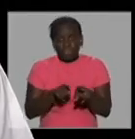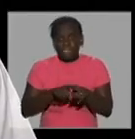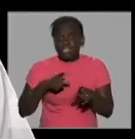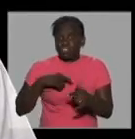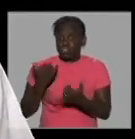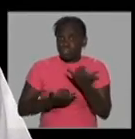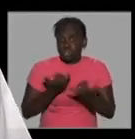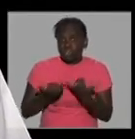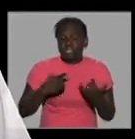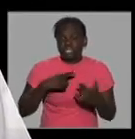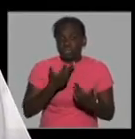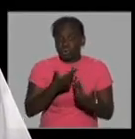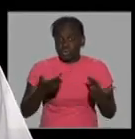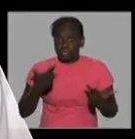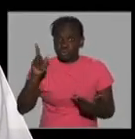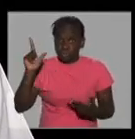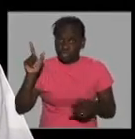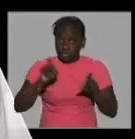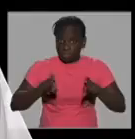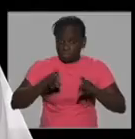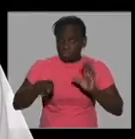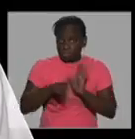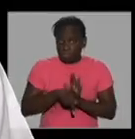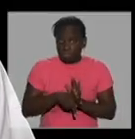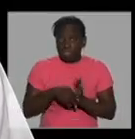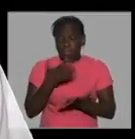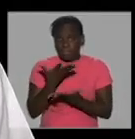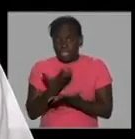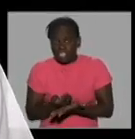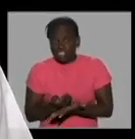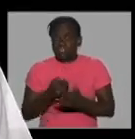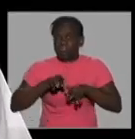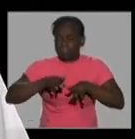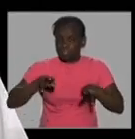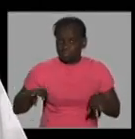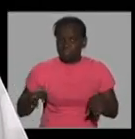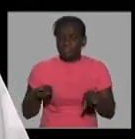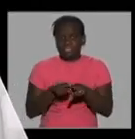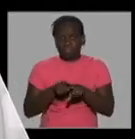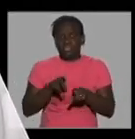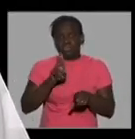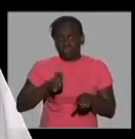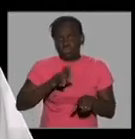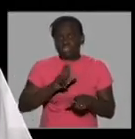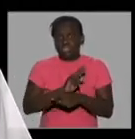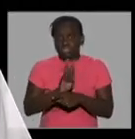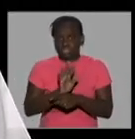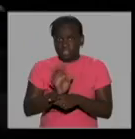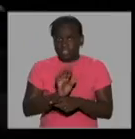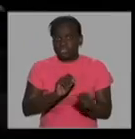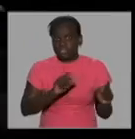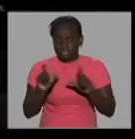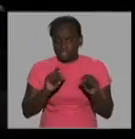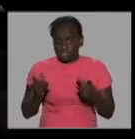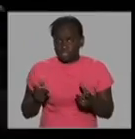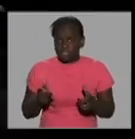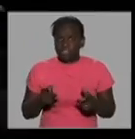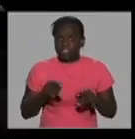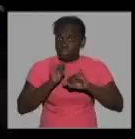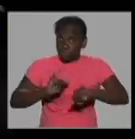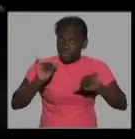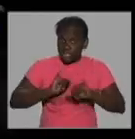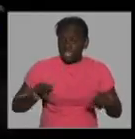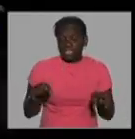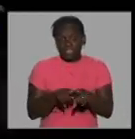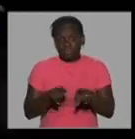tem jogos e tem outras plataformas, aplicativos, etc., que também usam animação. Publicidade também, né? Então é um